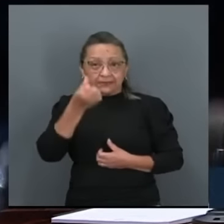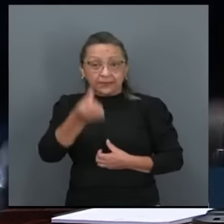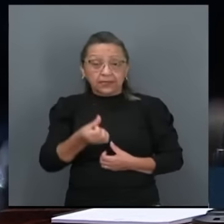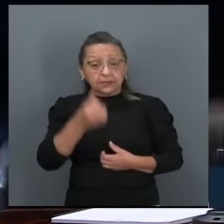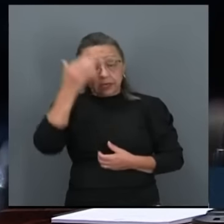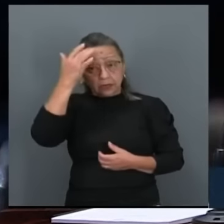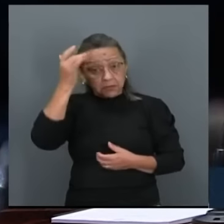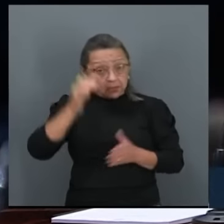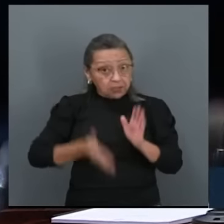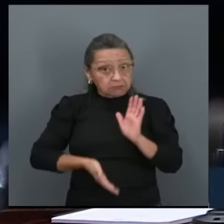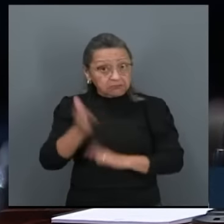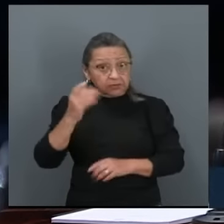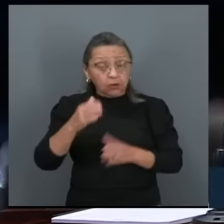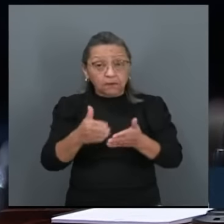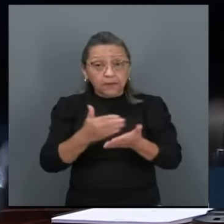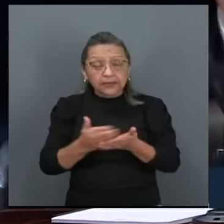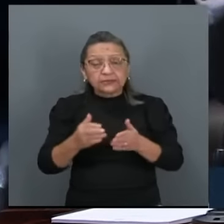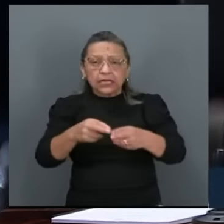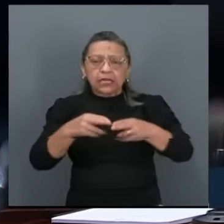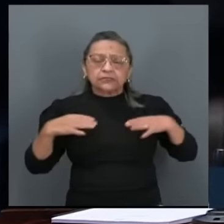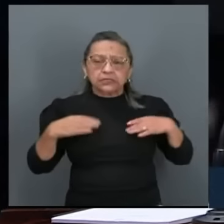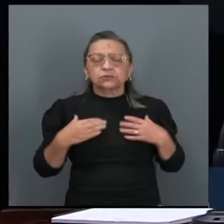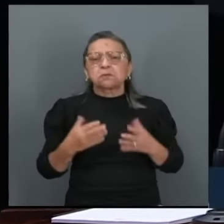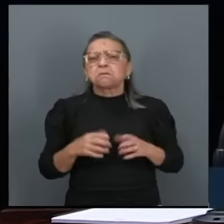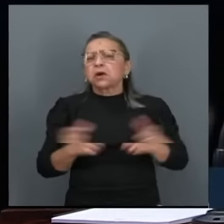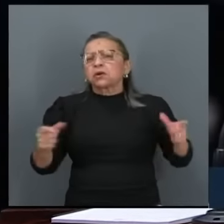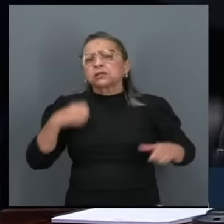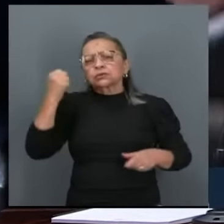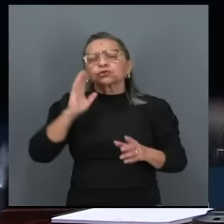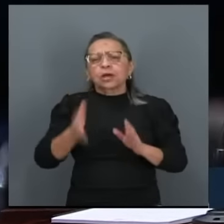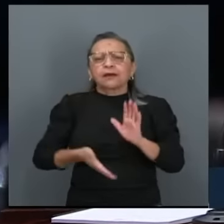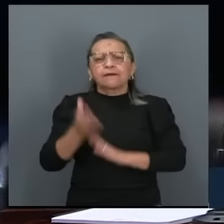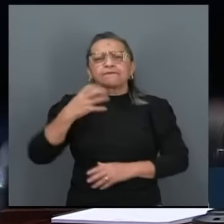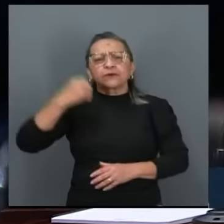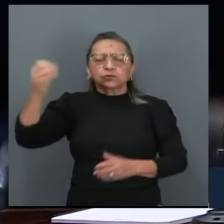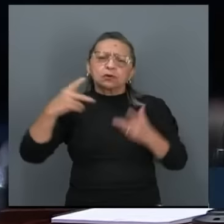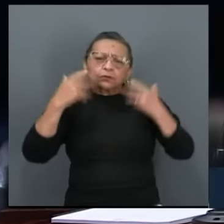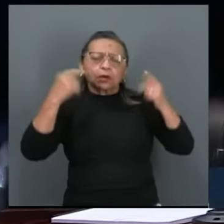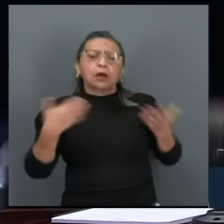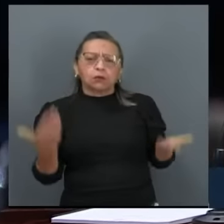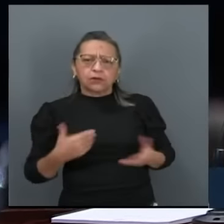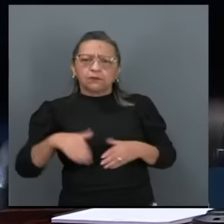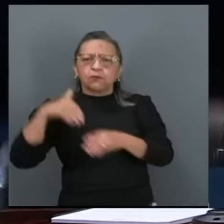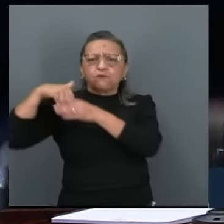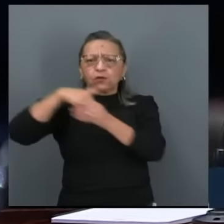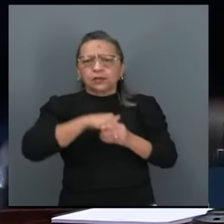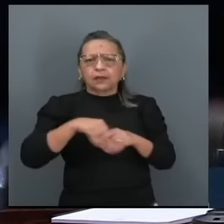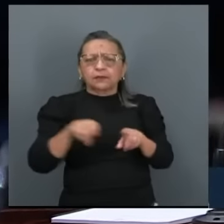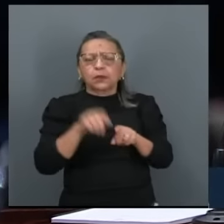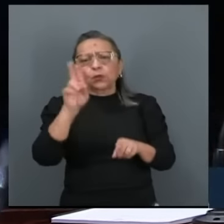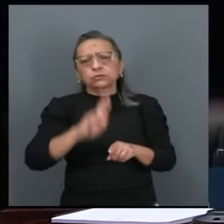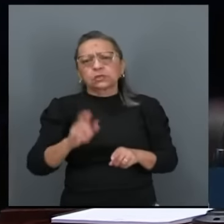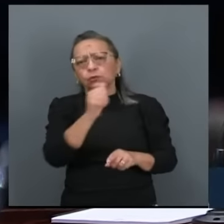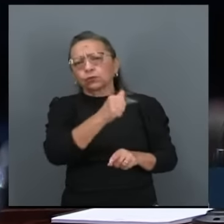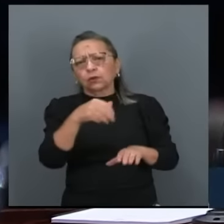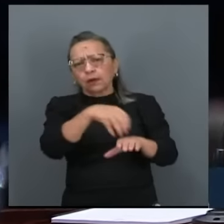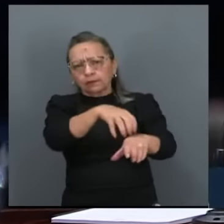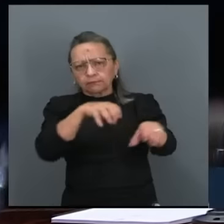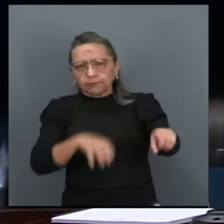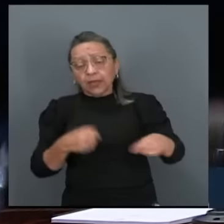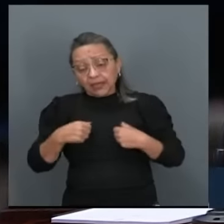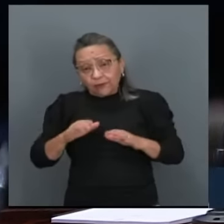já viajaram e é natural, que estão inclusive participando e vão participar da votação à distância, mas eu fiquei porque